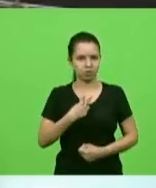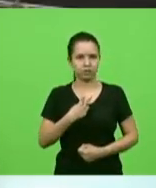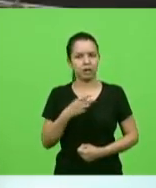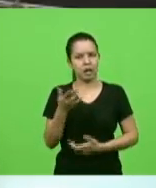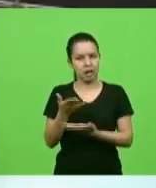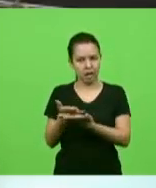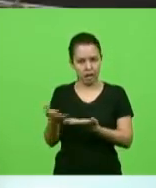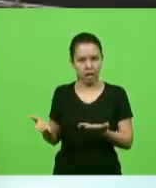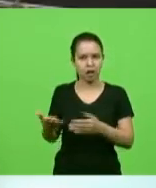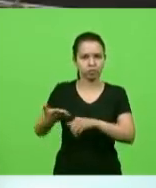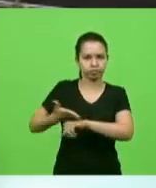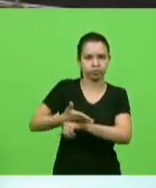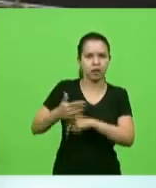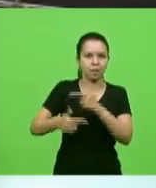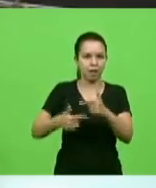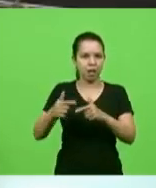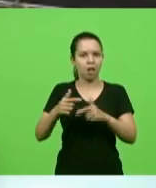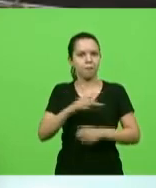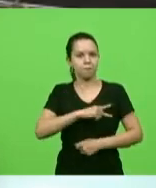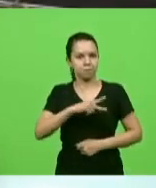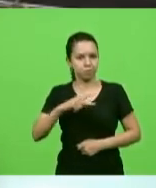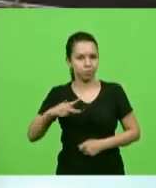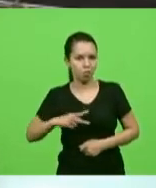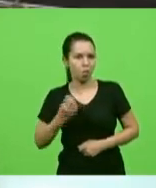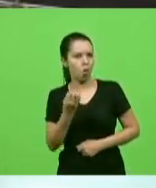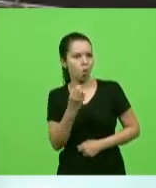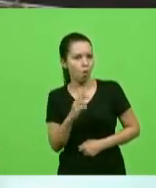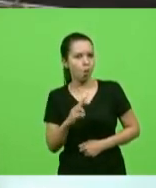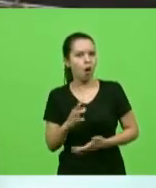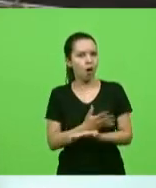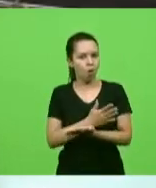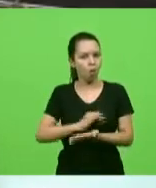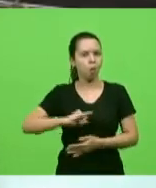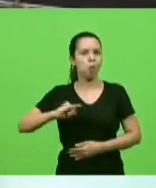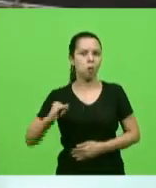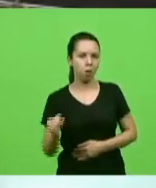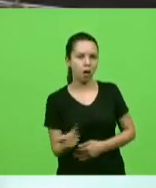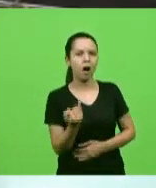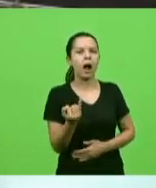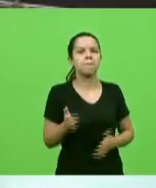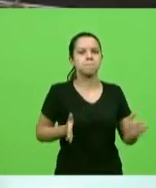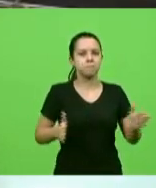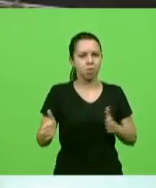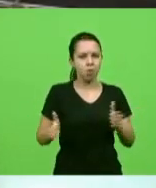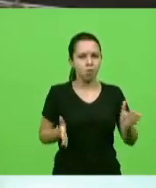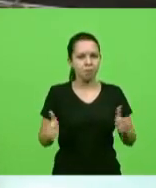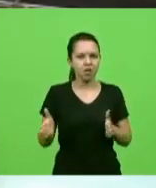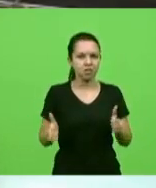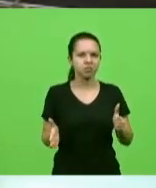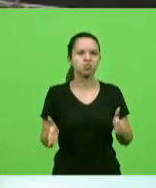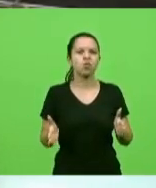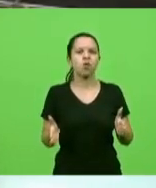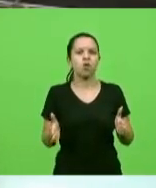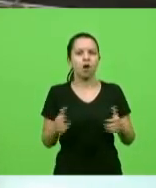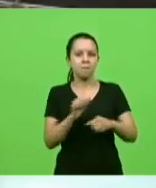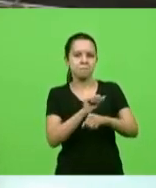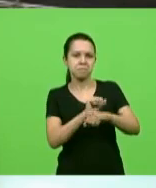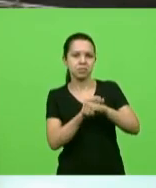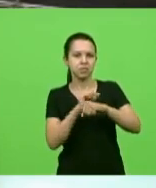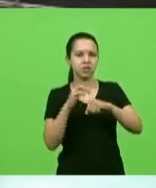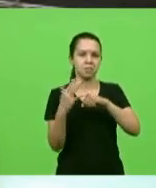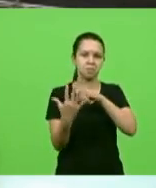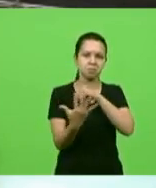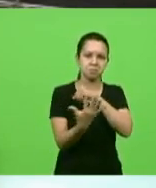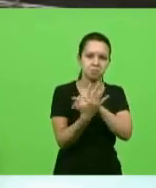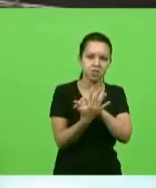aqueles que optam pelo serviço público seja por aqueles que se aproveite de momentos como estes da pandemia do por na